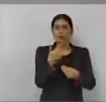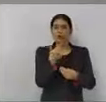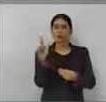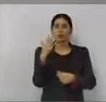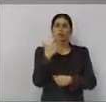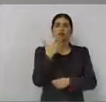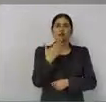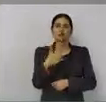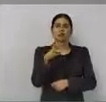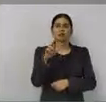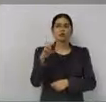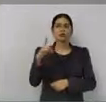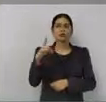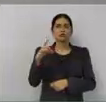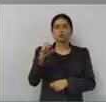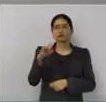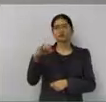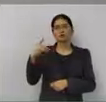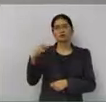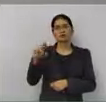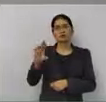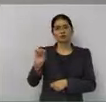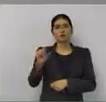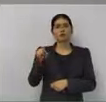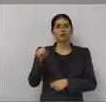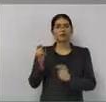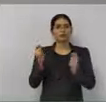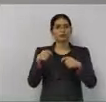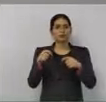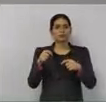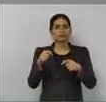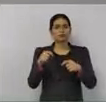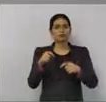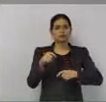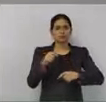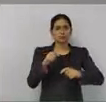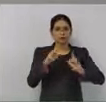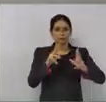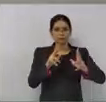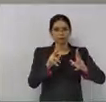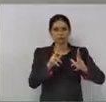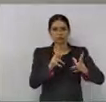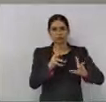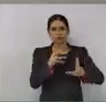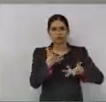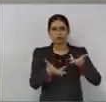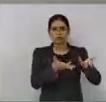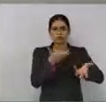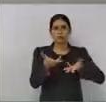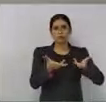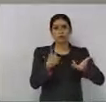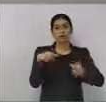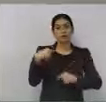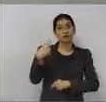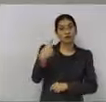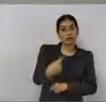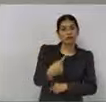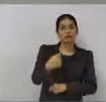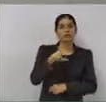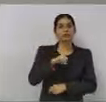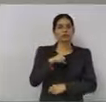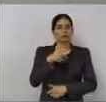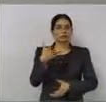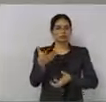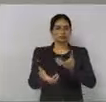de resíduo de rejeito que tenha poder calorífico. E daí fazer a queima em um incinerador. Tá? Já temos